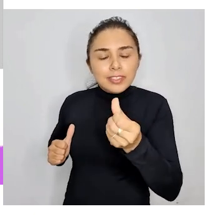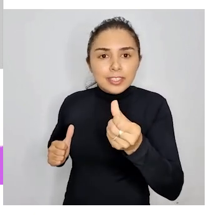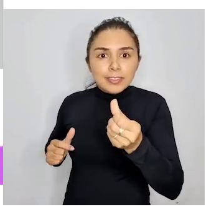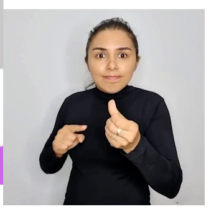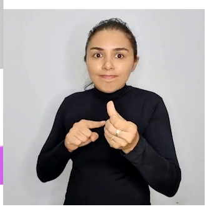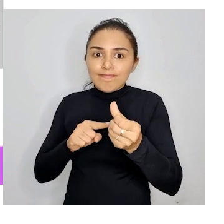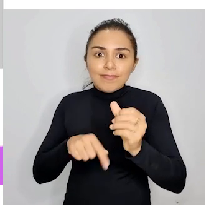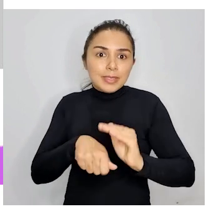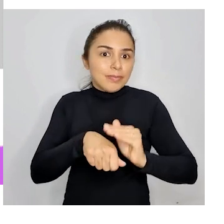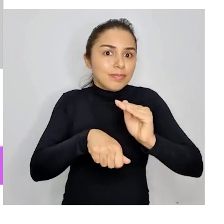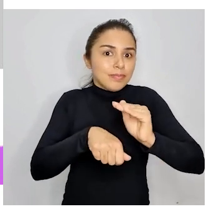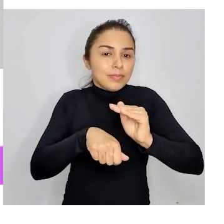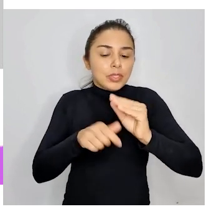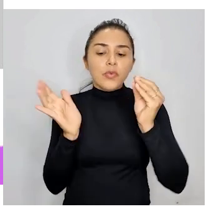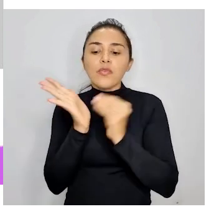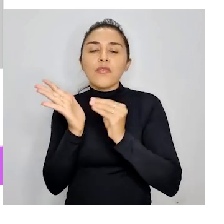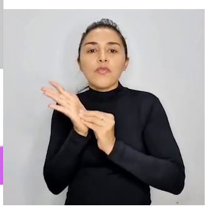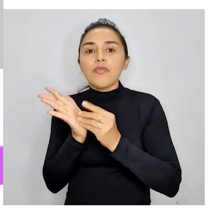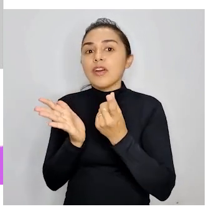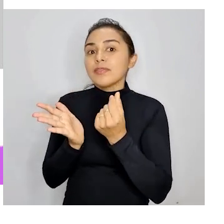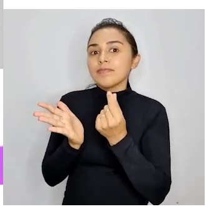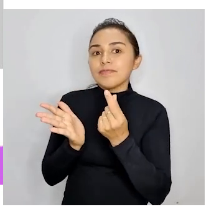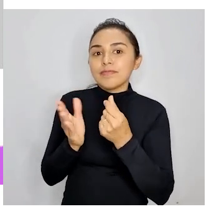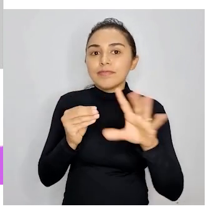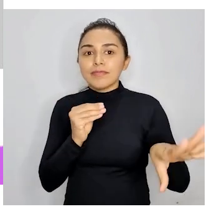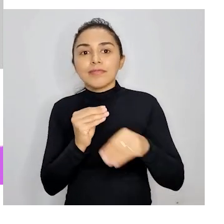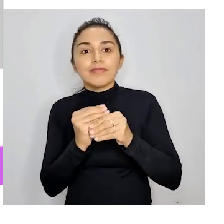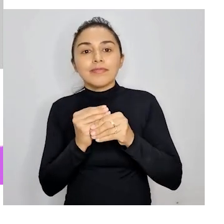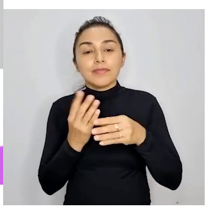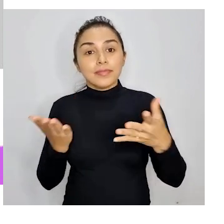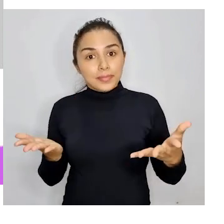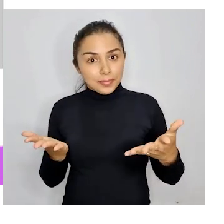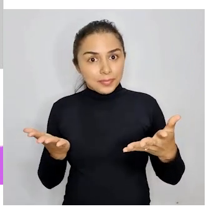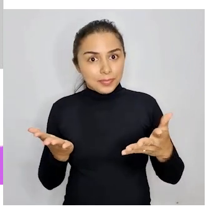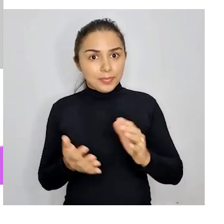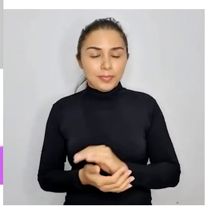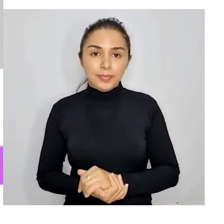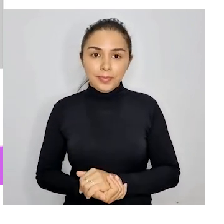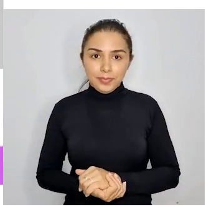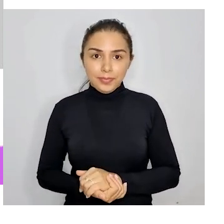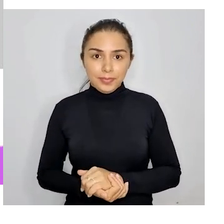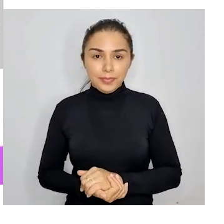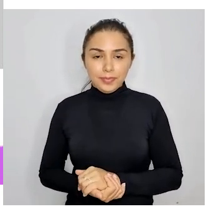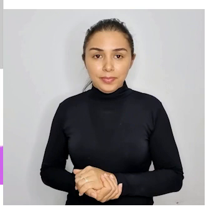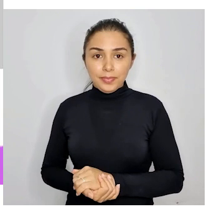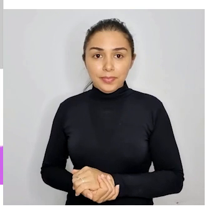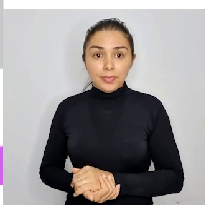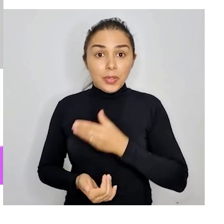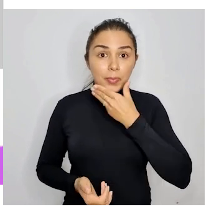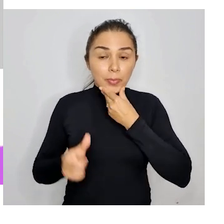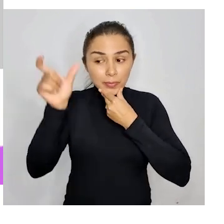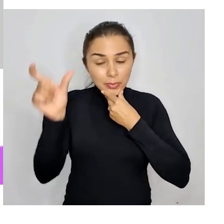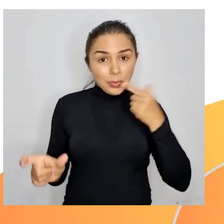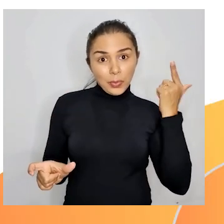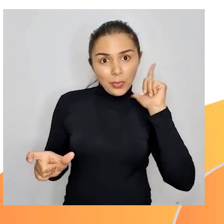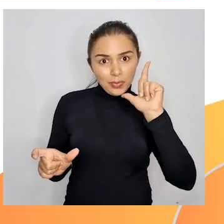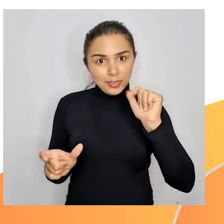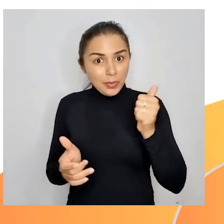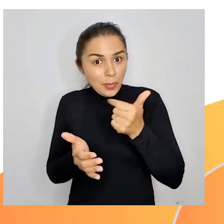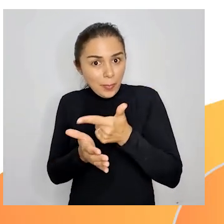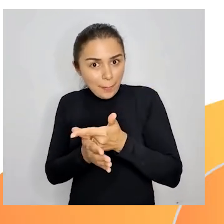caso aqui, o 42. Então, falta quanto para chegar nesse 56? Eu preciso completar, eu